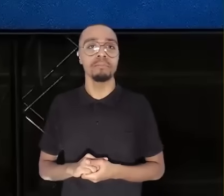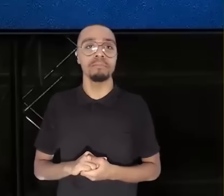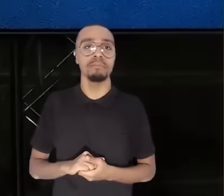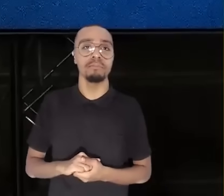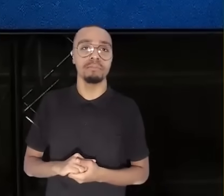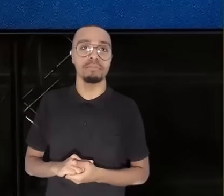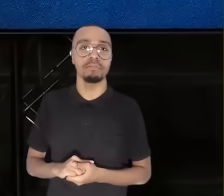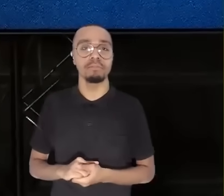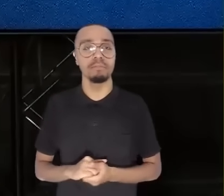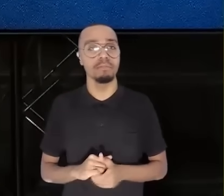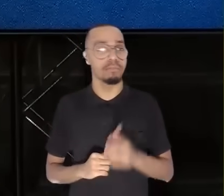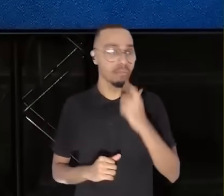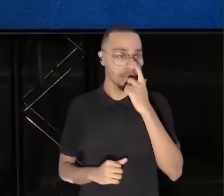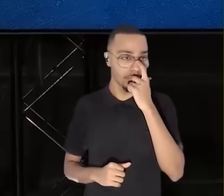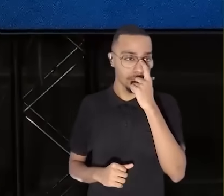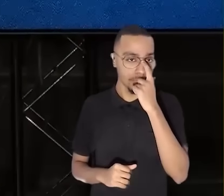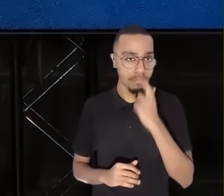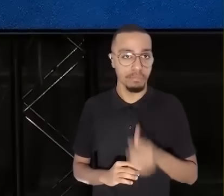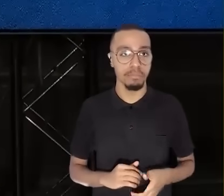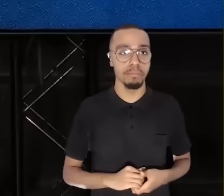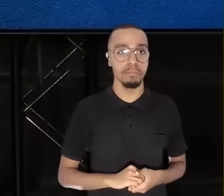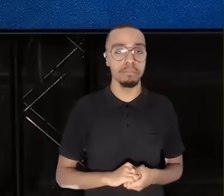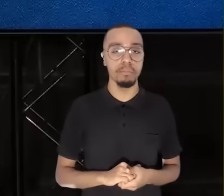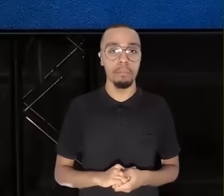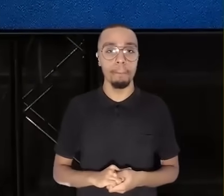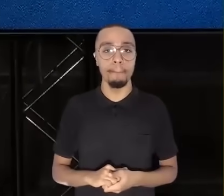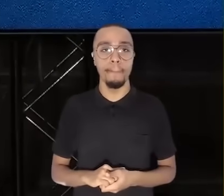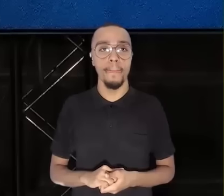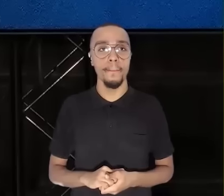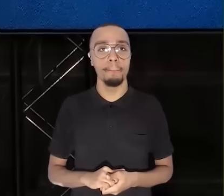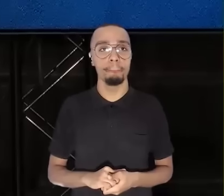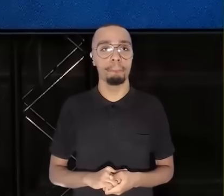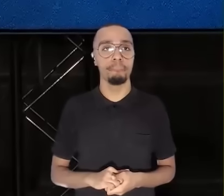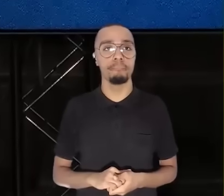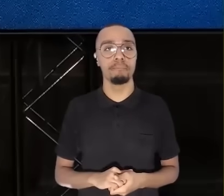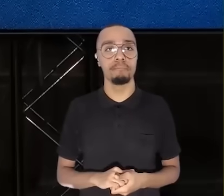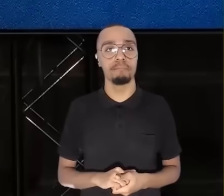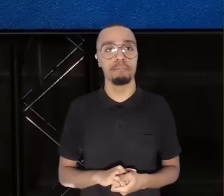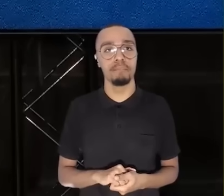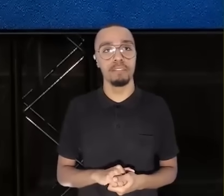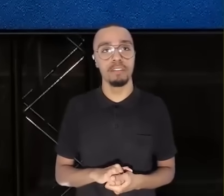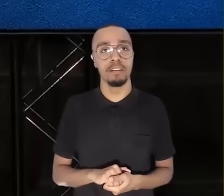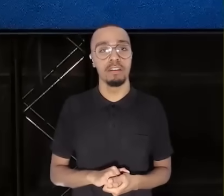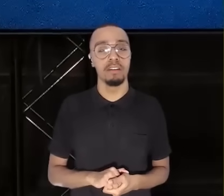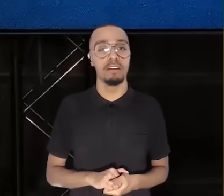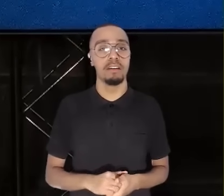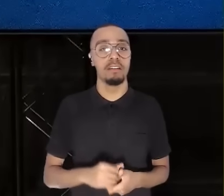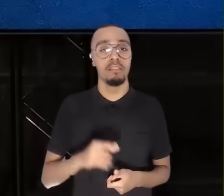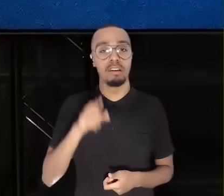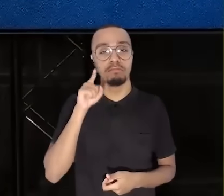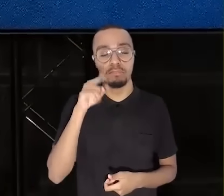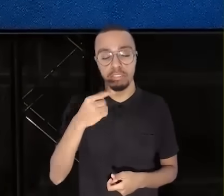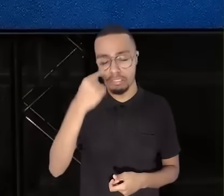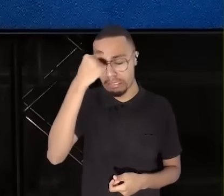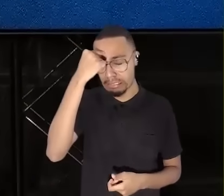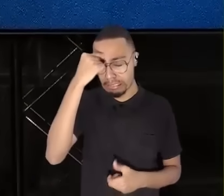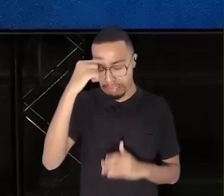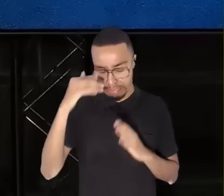ainda não entregaram aqui em casa, mas eu sei que aí no armazém, aí no estoque já está reservado para mim.